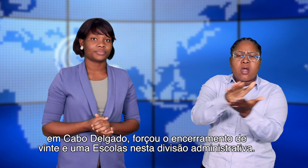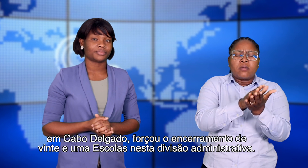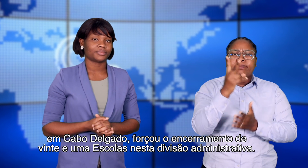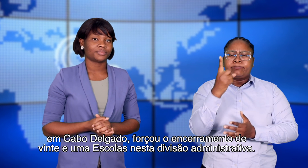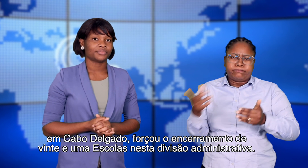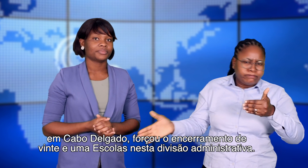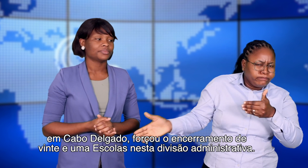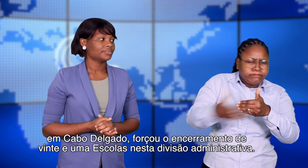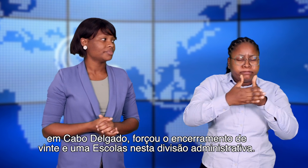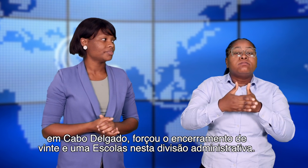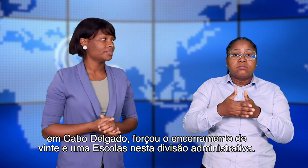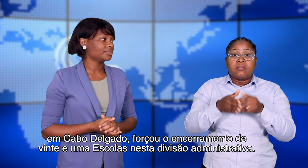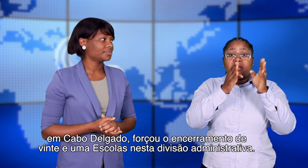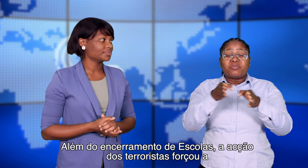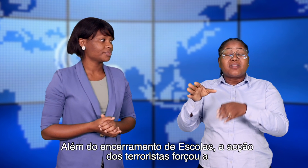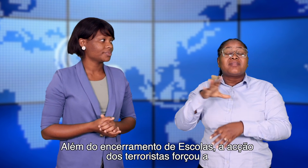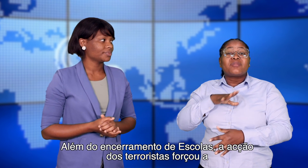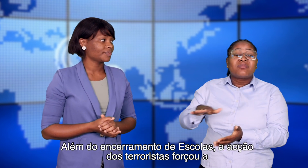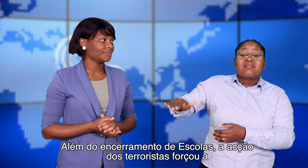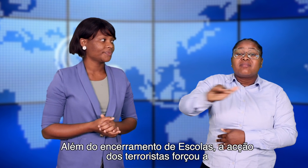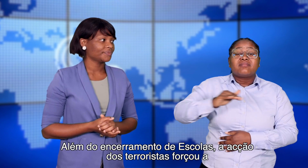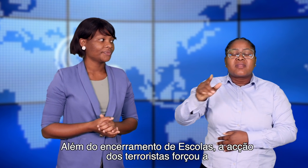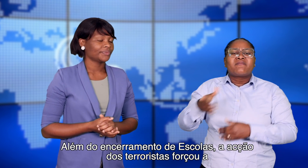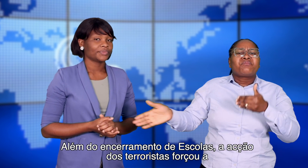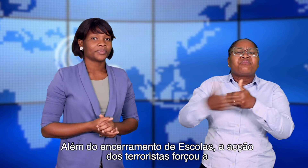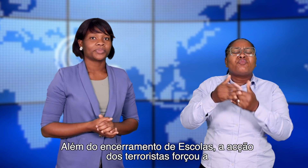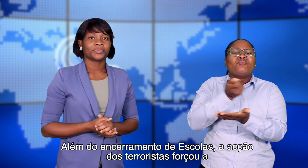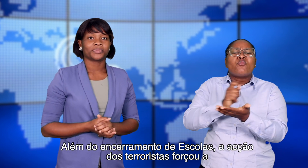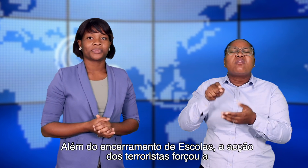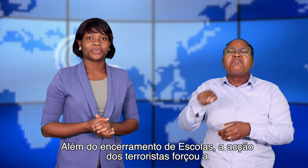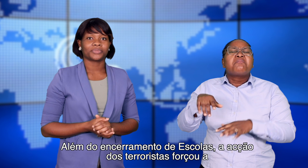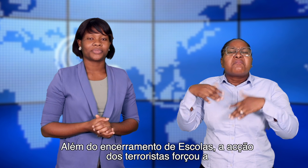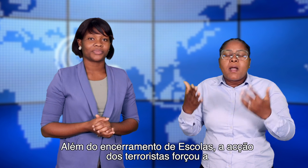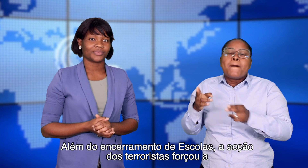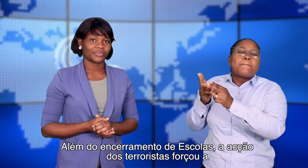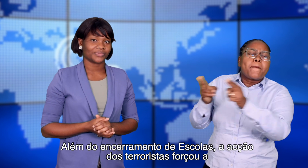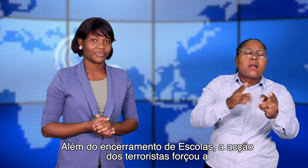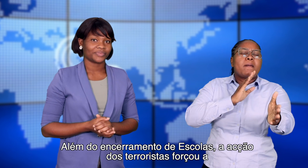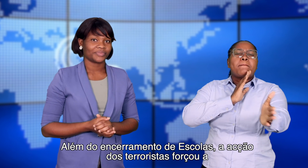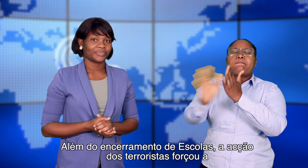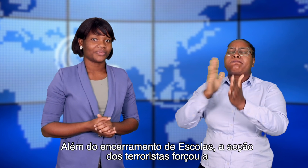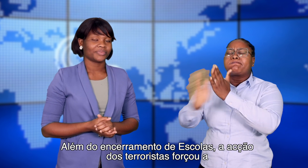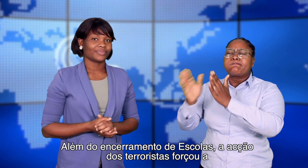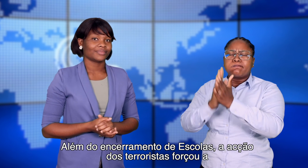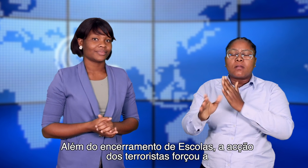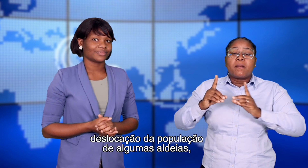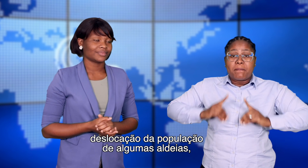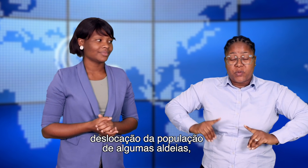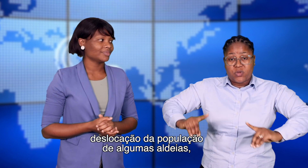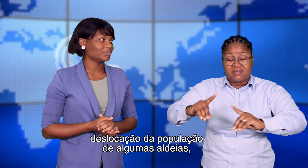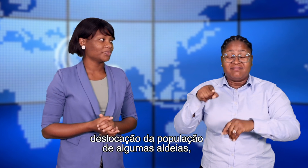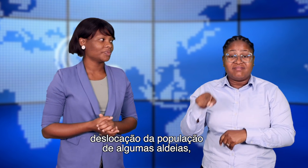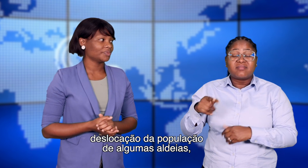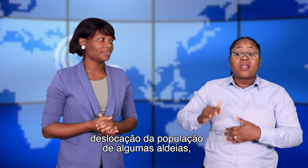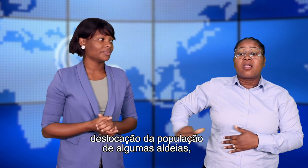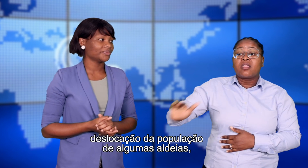21 escolas nesta divisão administrativa. Além do encerramento de escolas, a ação dos terroristas forçou a deslocação